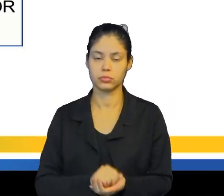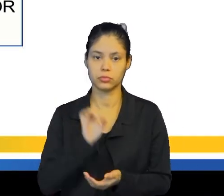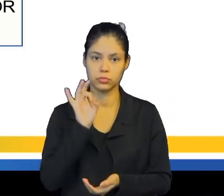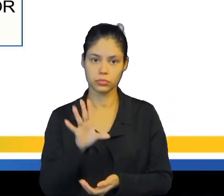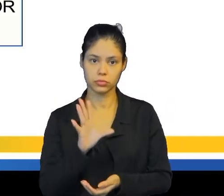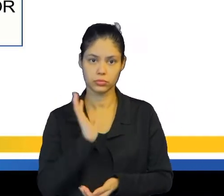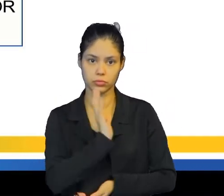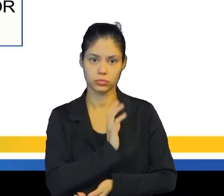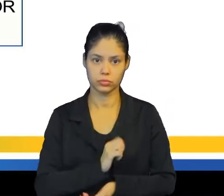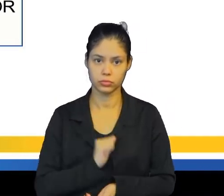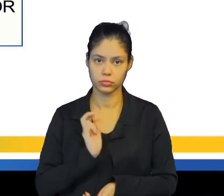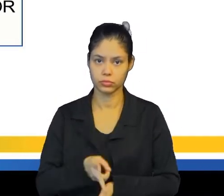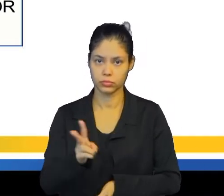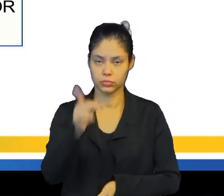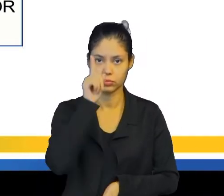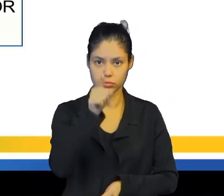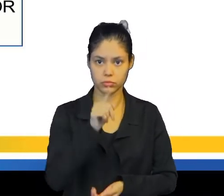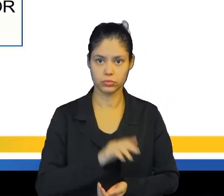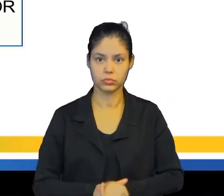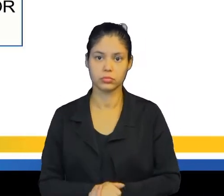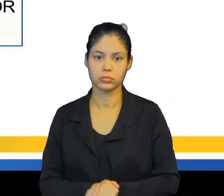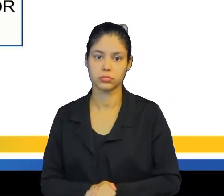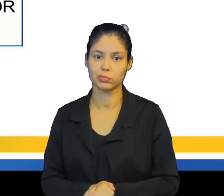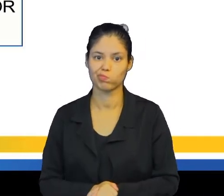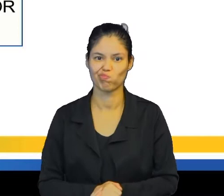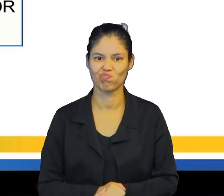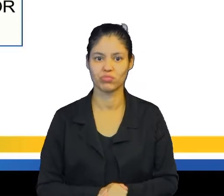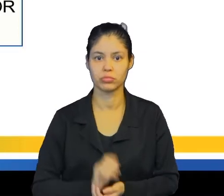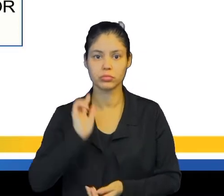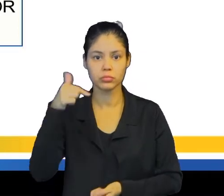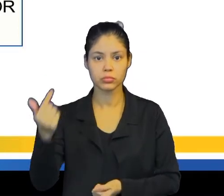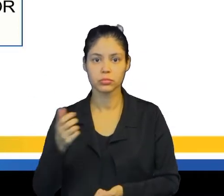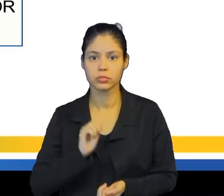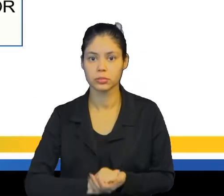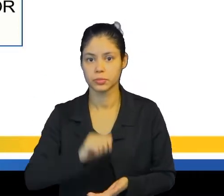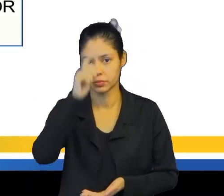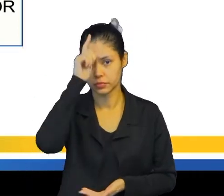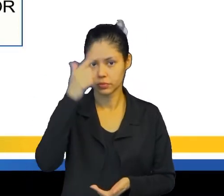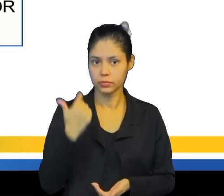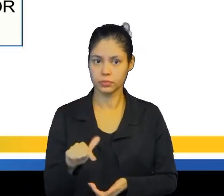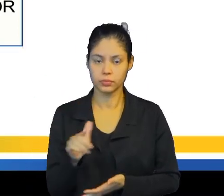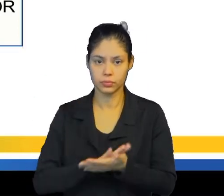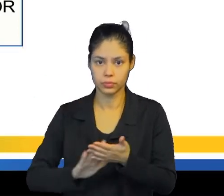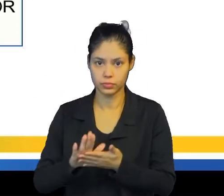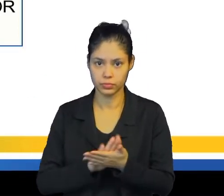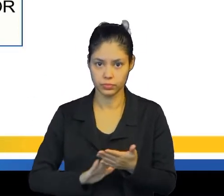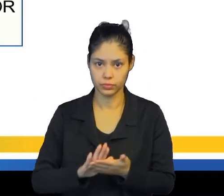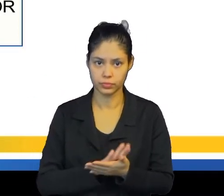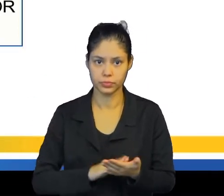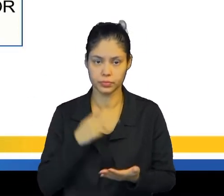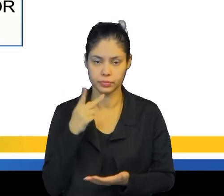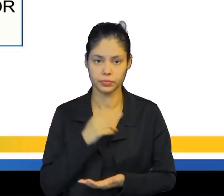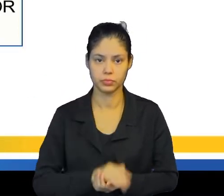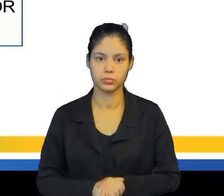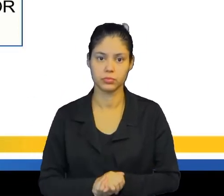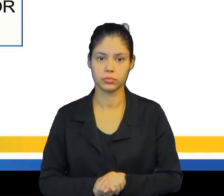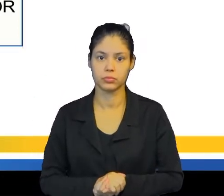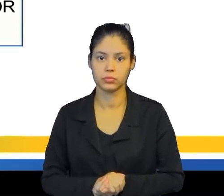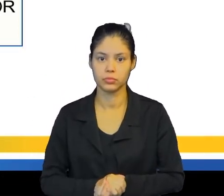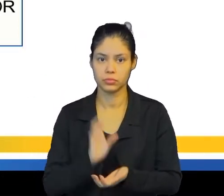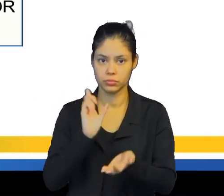só o amor permaneça em você. Depois deste alemão, não tenho mais nada a dizer. Aí